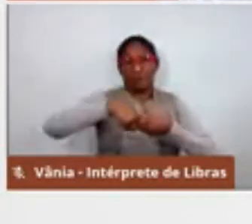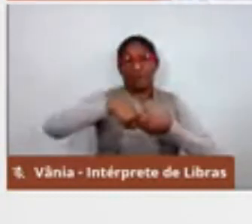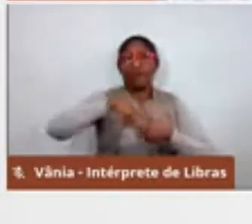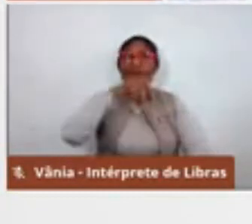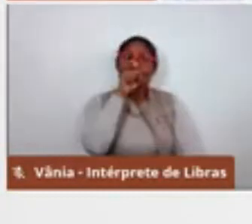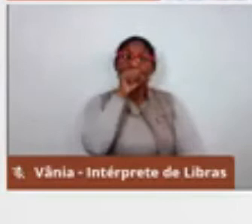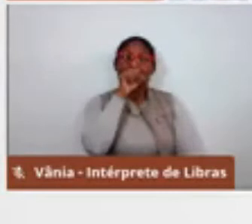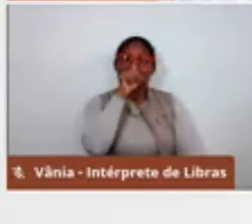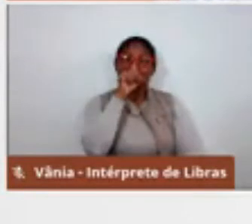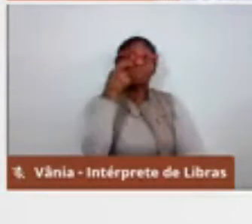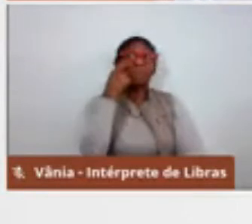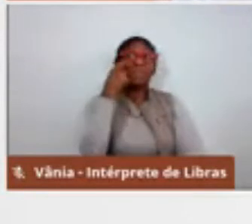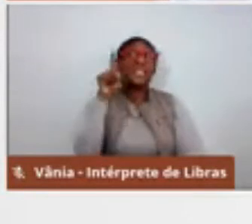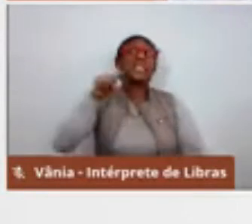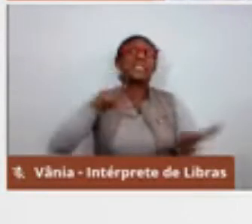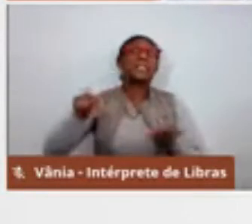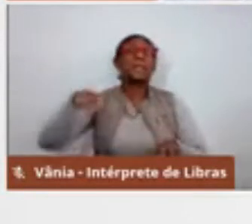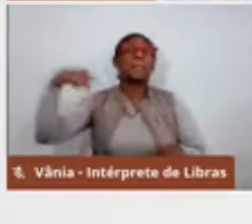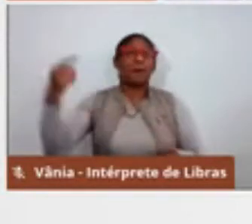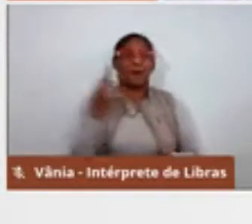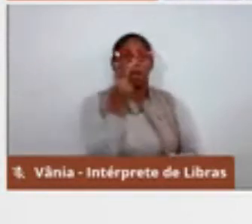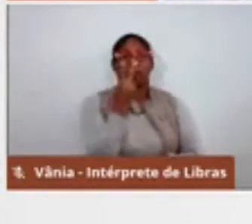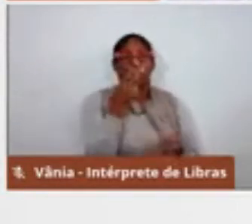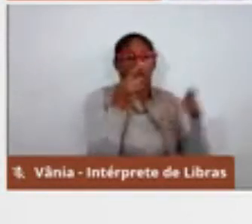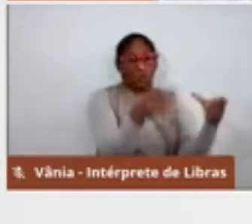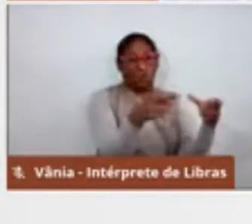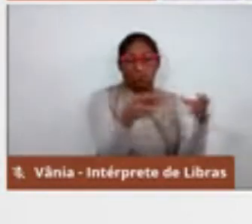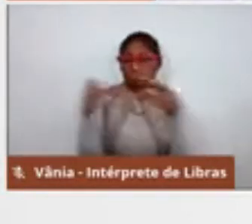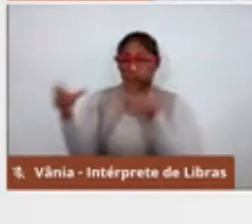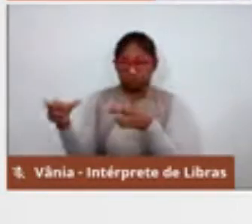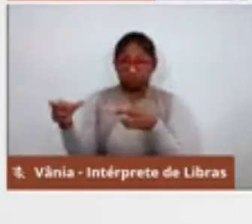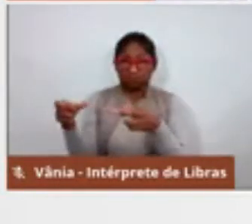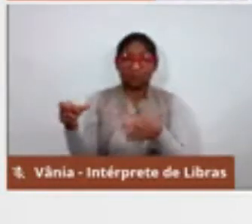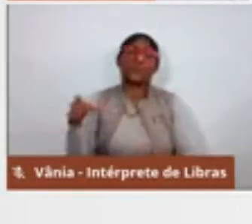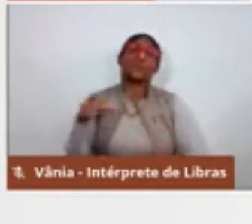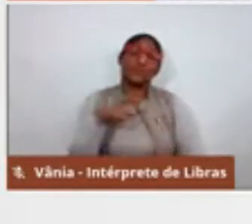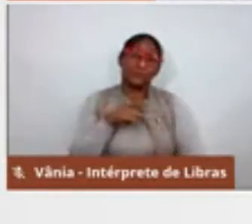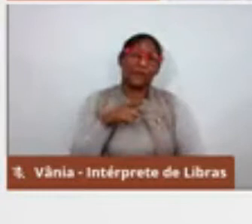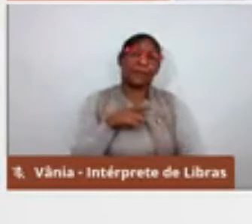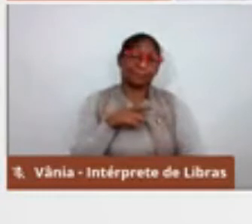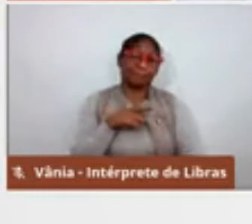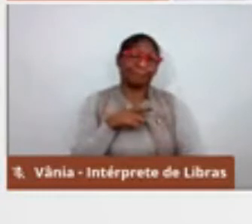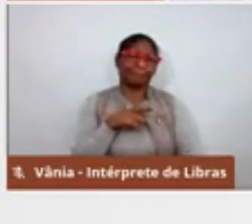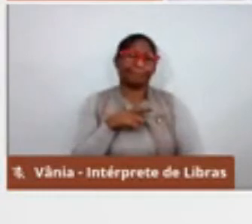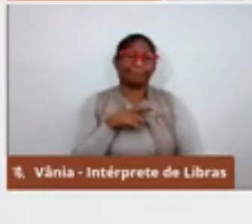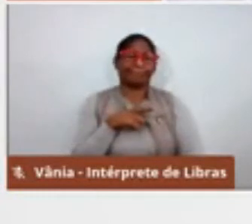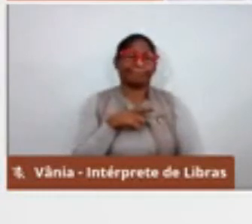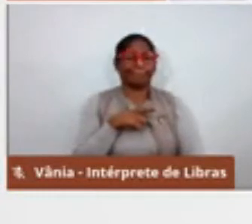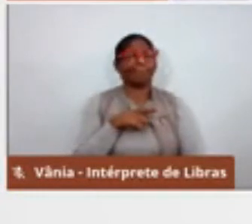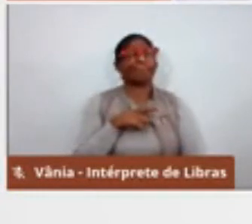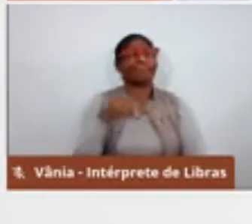sobre a próxima semana, mas essas duas regiões tiveram uma inflexão que nós optamos ainda